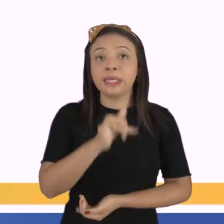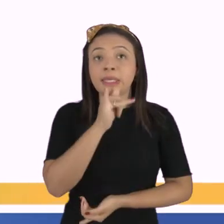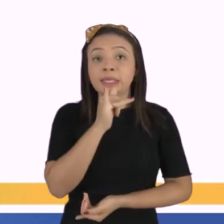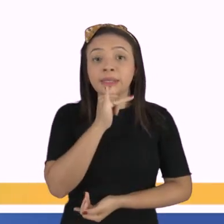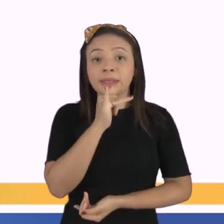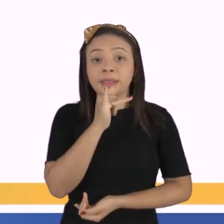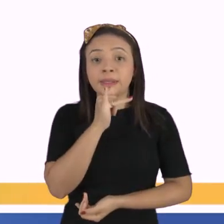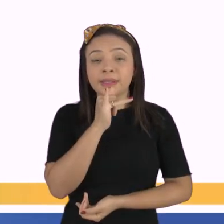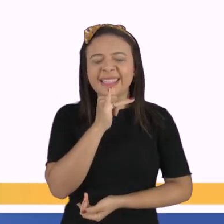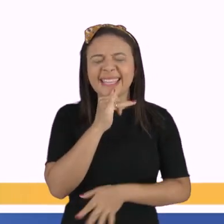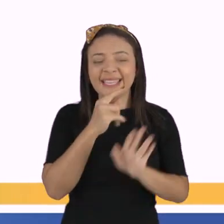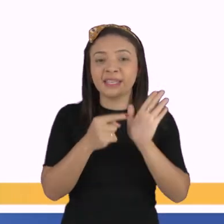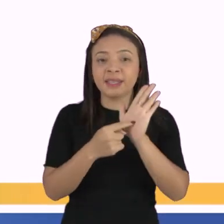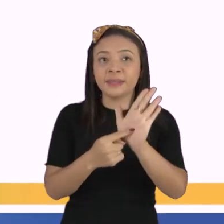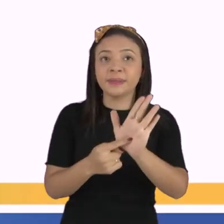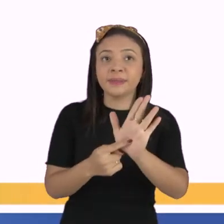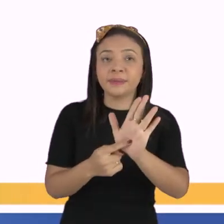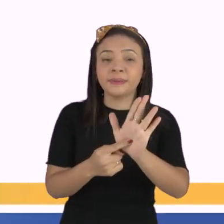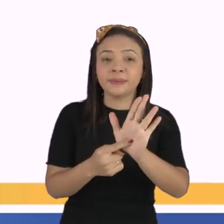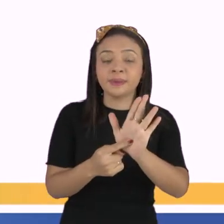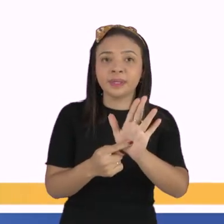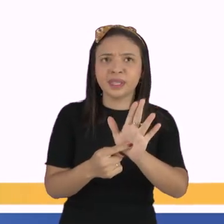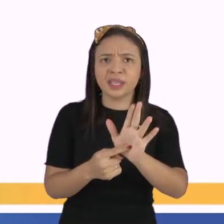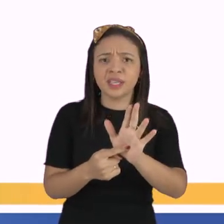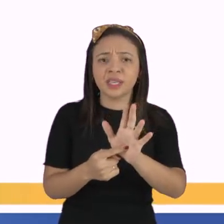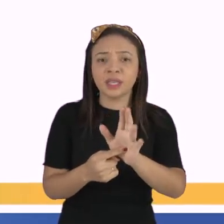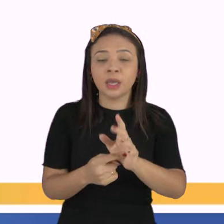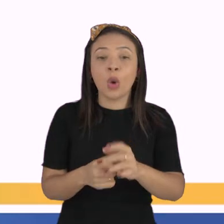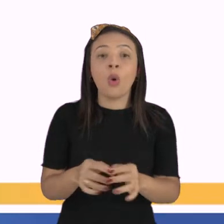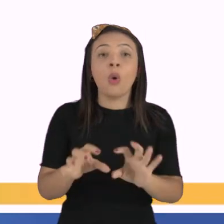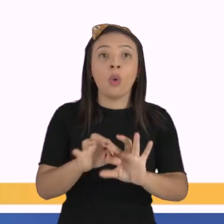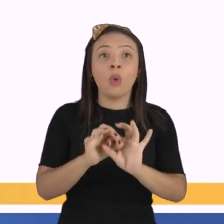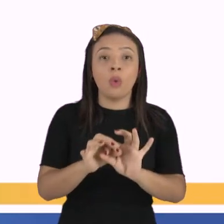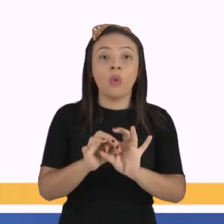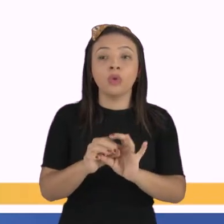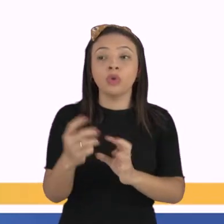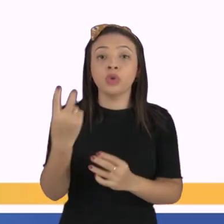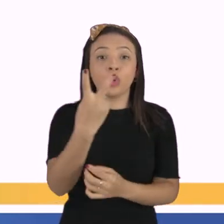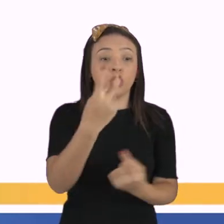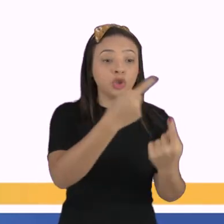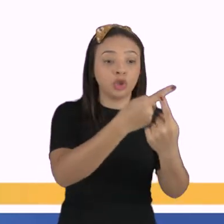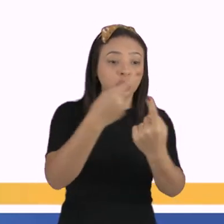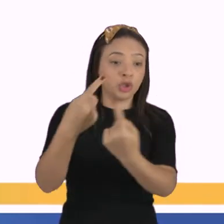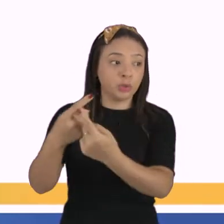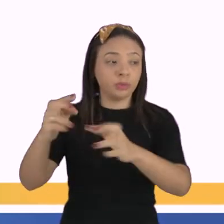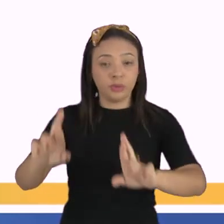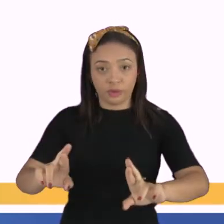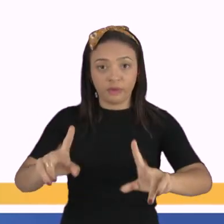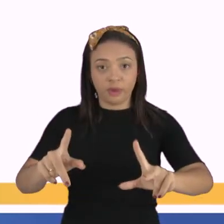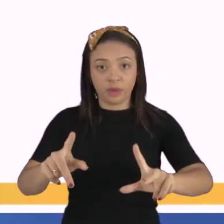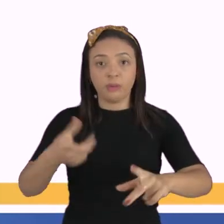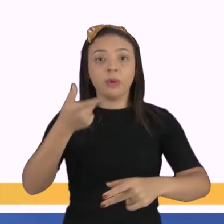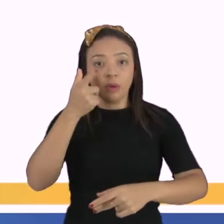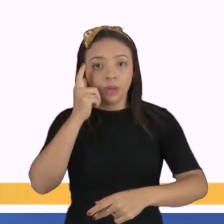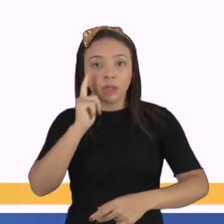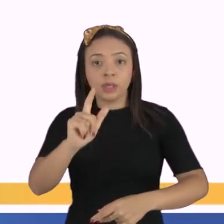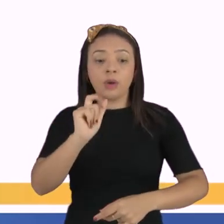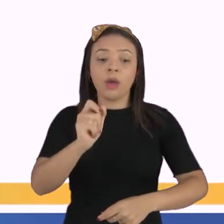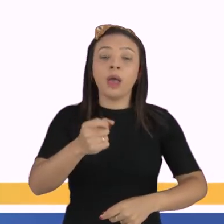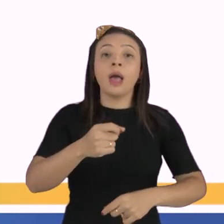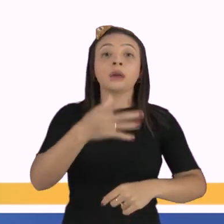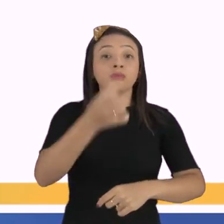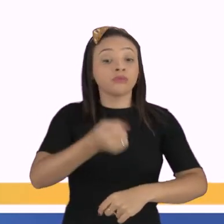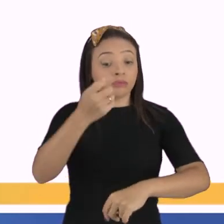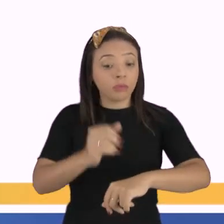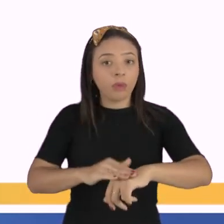esse exemplo que está sendo dado, em que a gente cruza um animal da raça holandesa e um animal da raça Gy para aumentar a produção de leite,